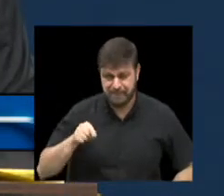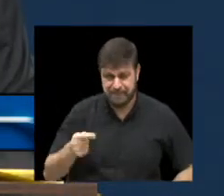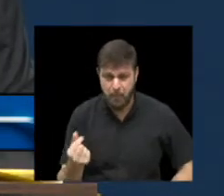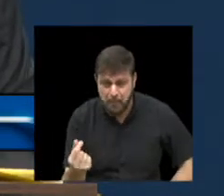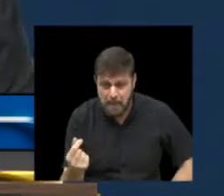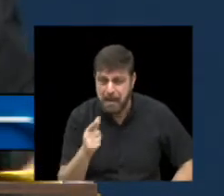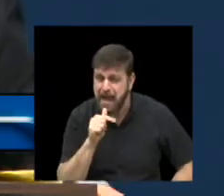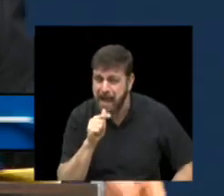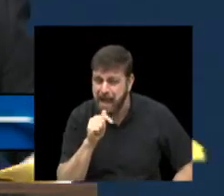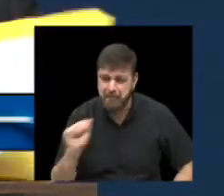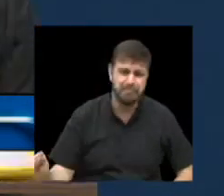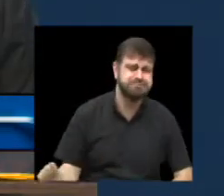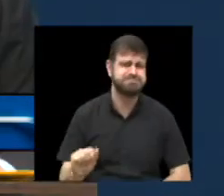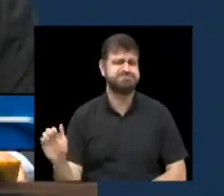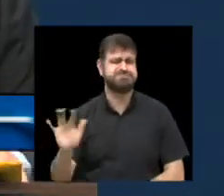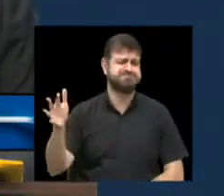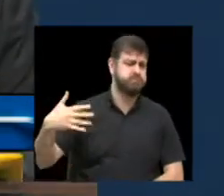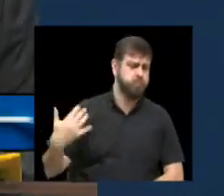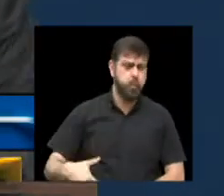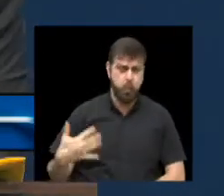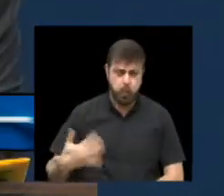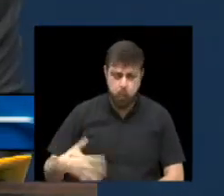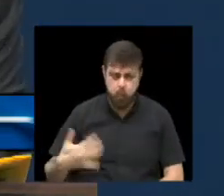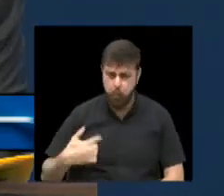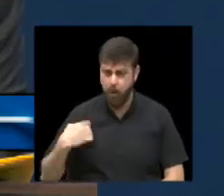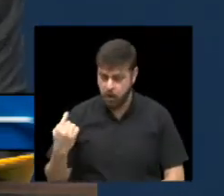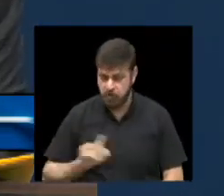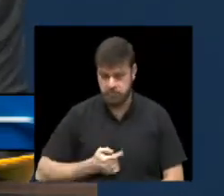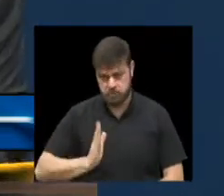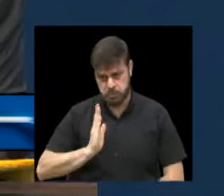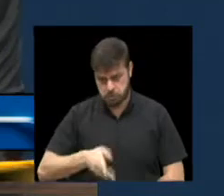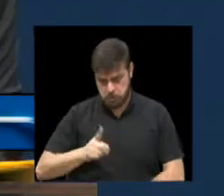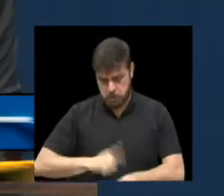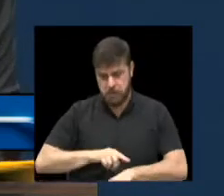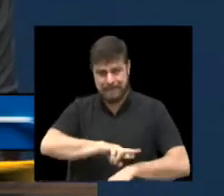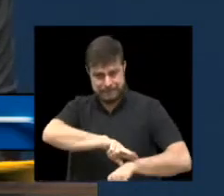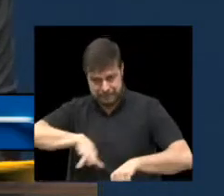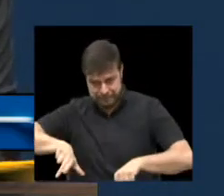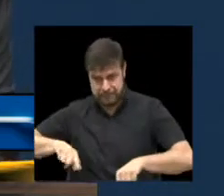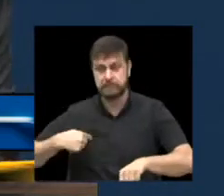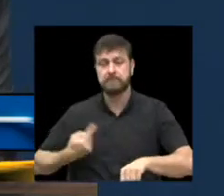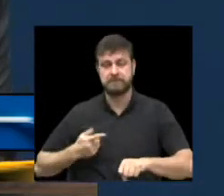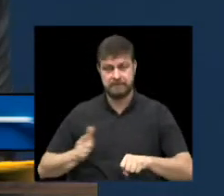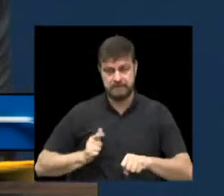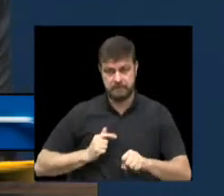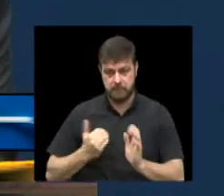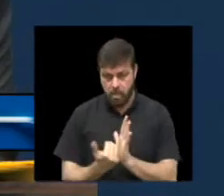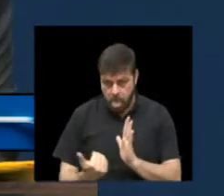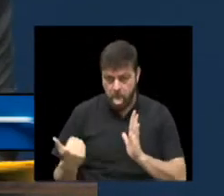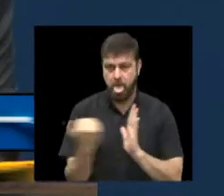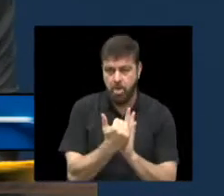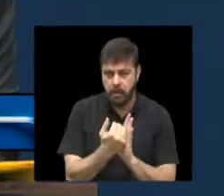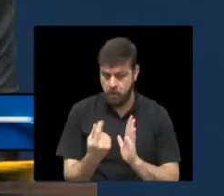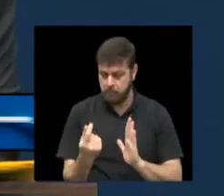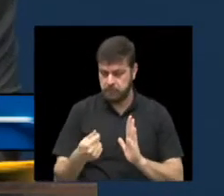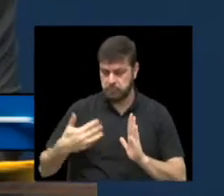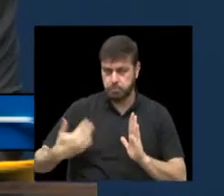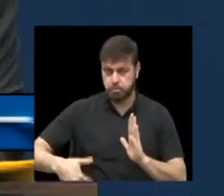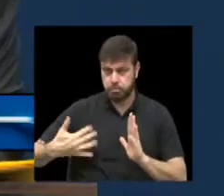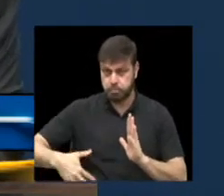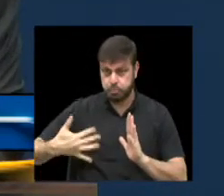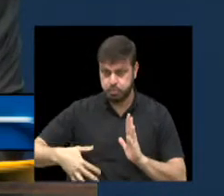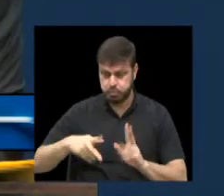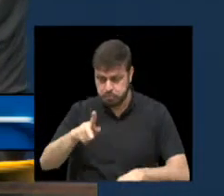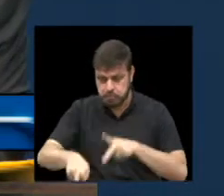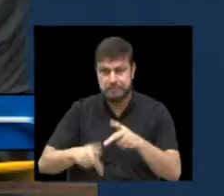é caríssima, né? A gente teve, em diversos momentos aí do passado recente, reajustes pesados que incidiram sobre